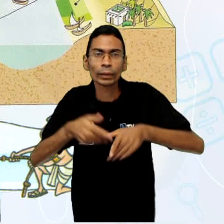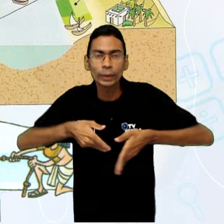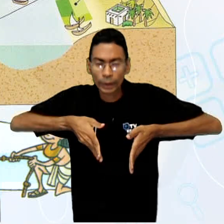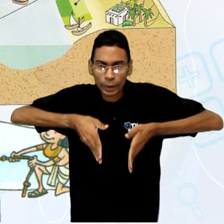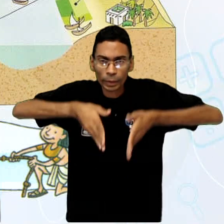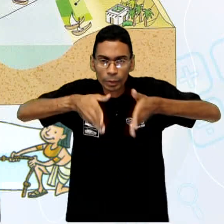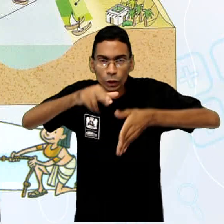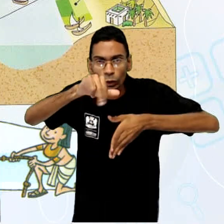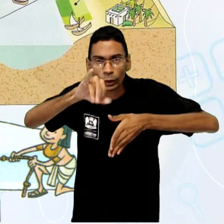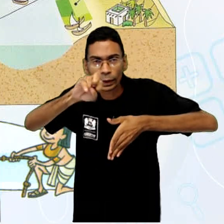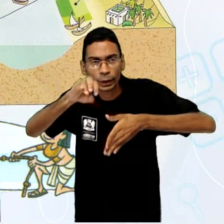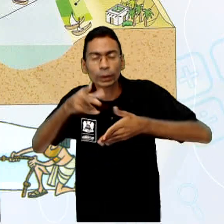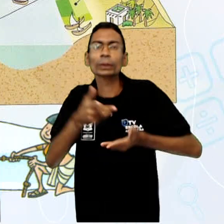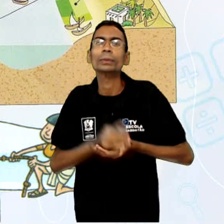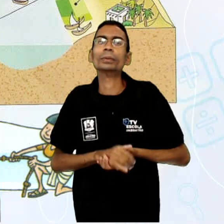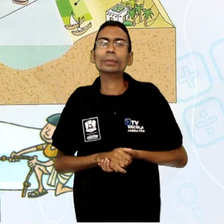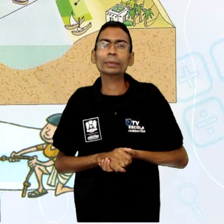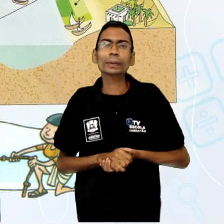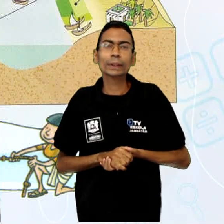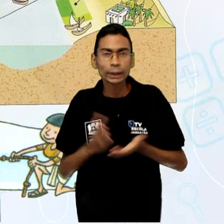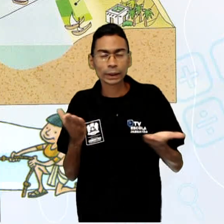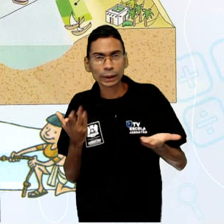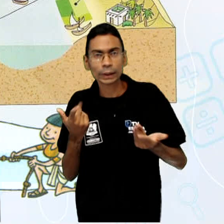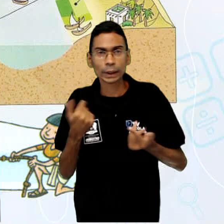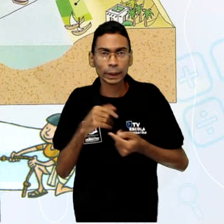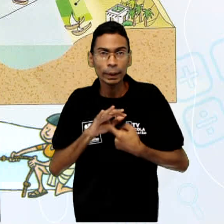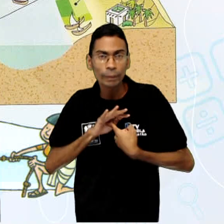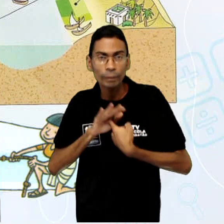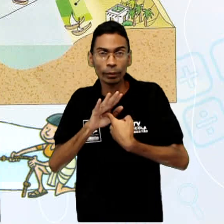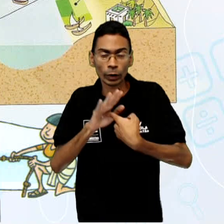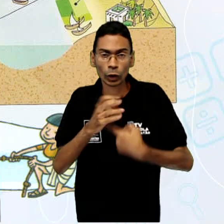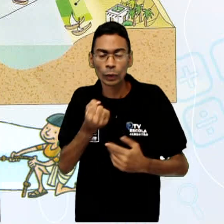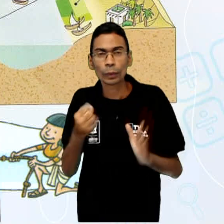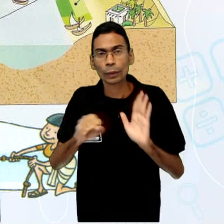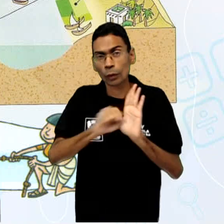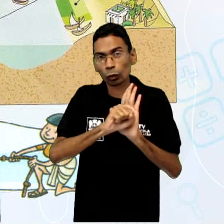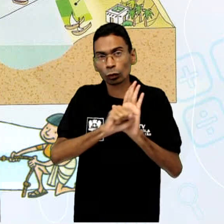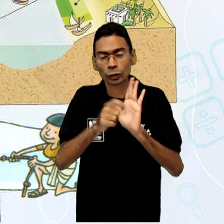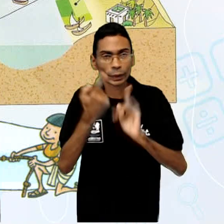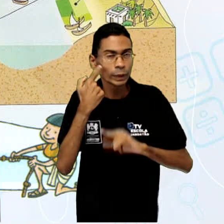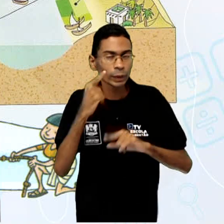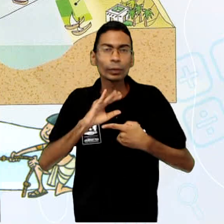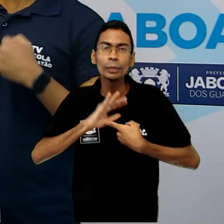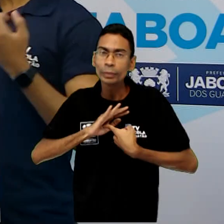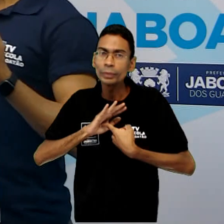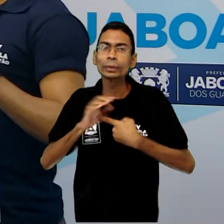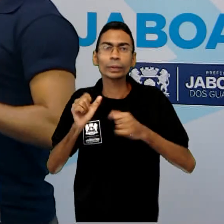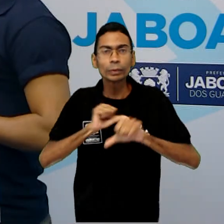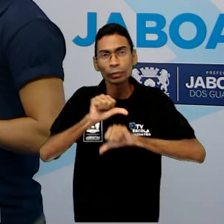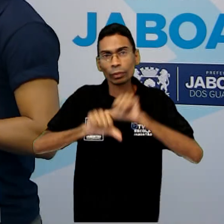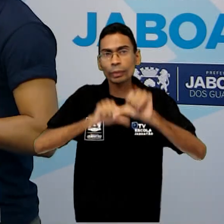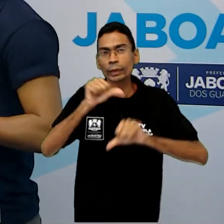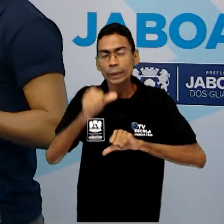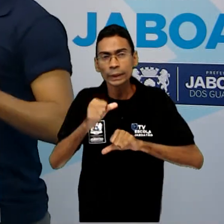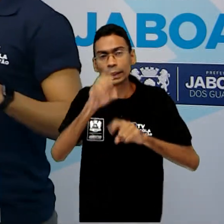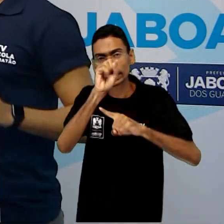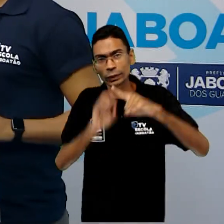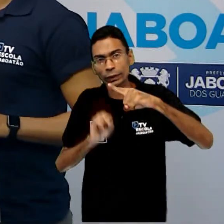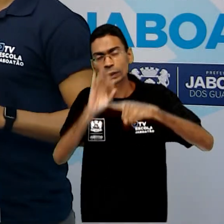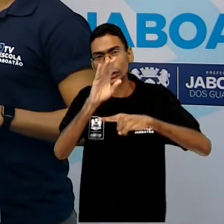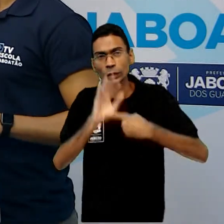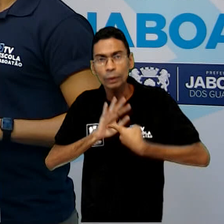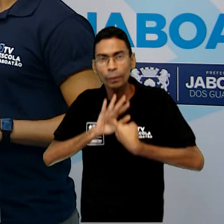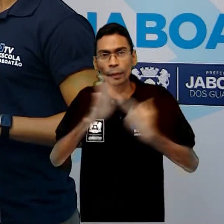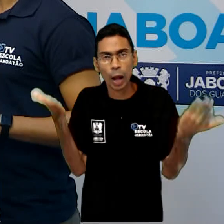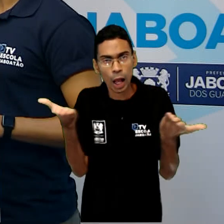eles representavam cada parte com esse símbolo. Vamos transformar nas frações que nós conhecemos. Olha só o número fracionário que